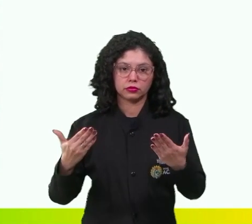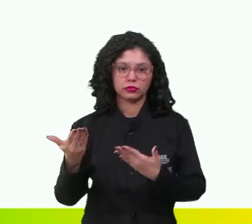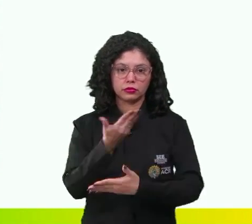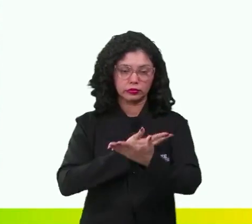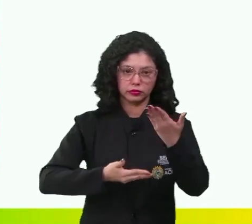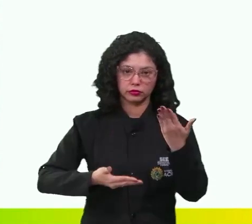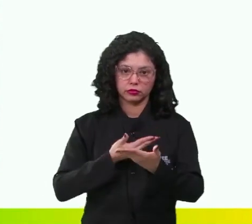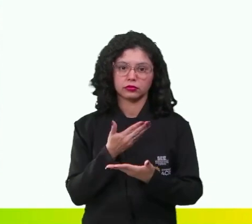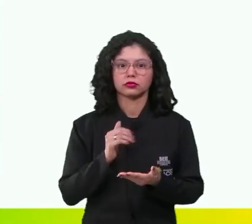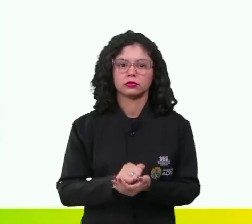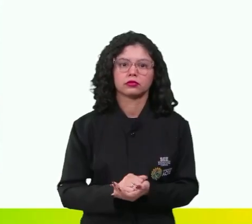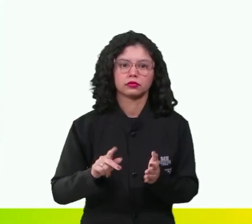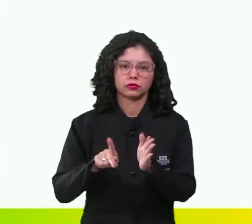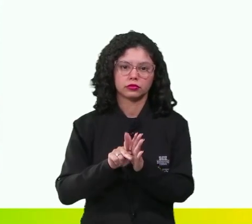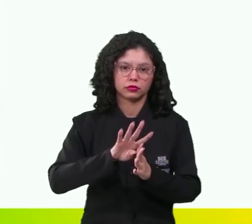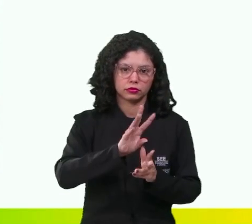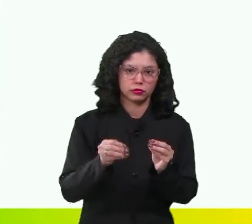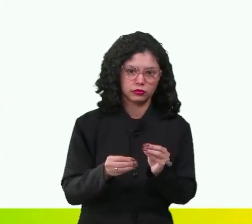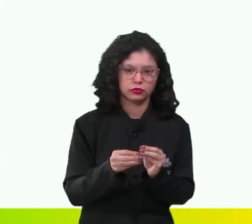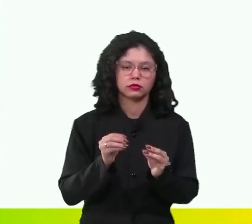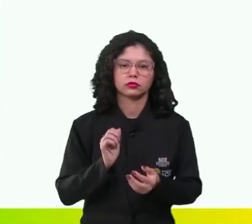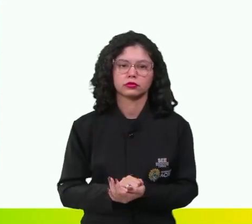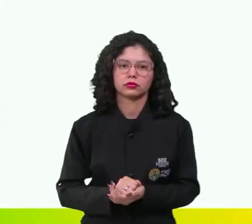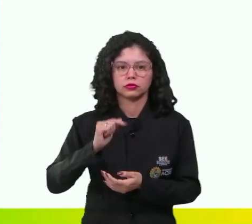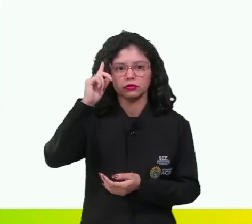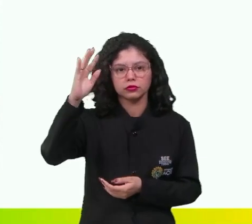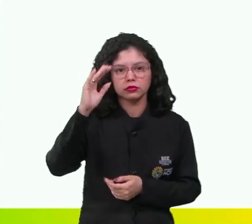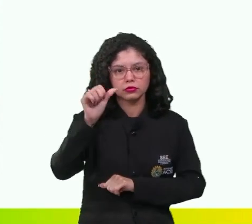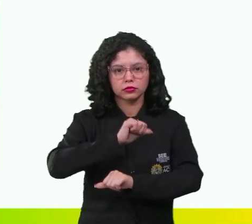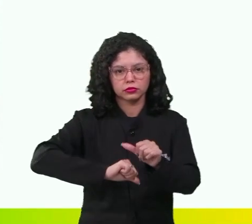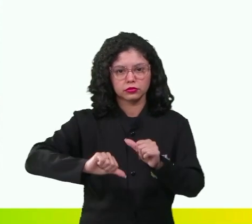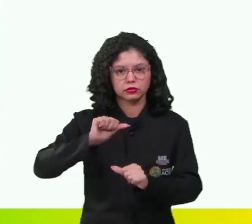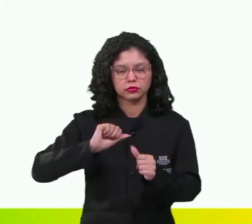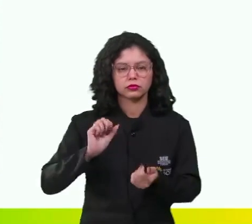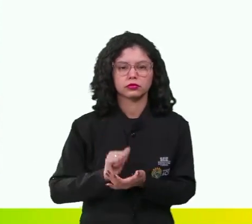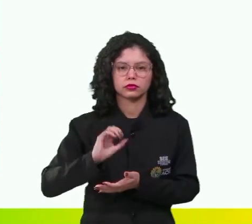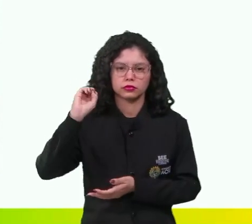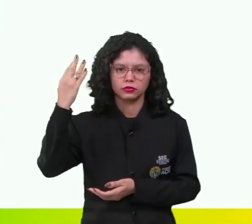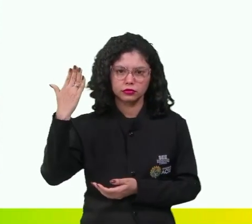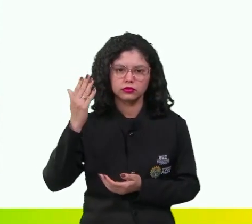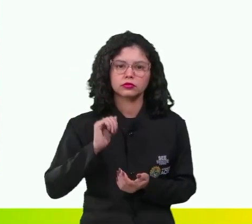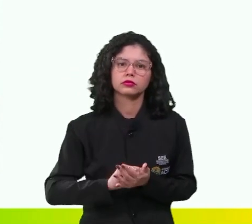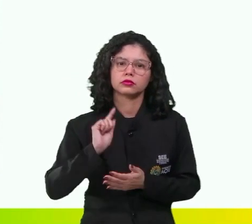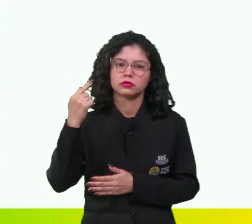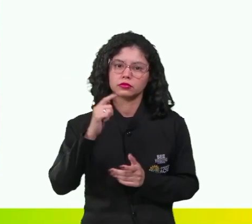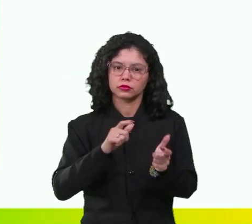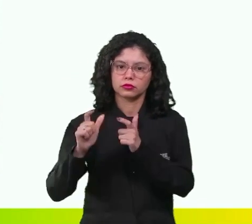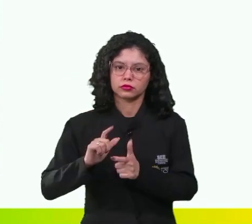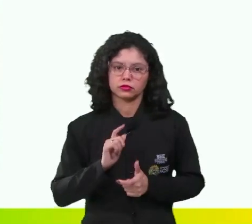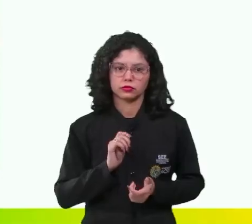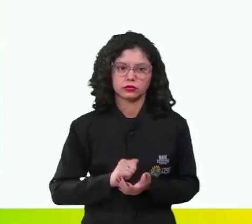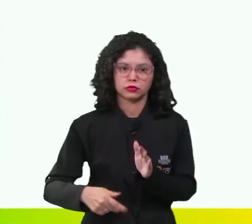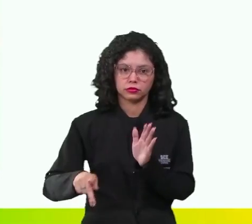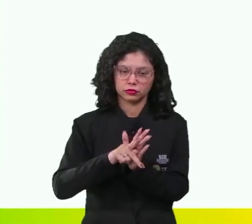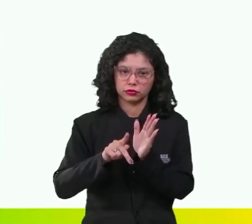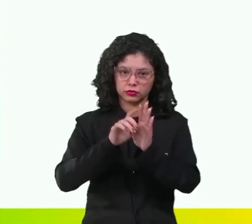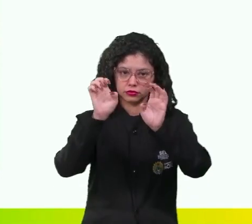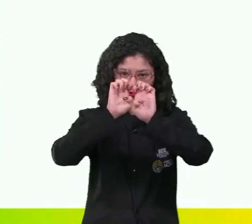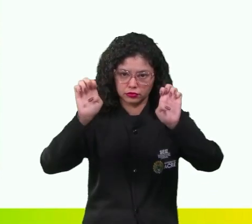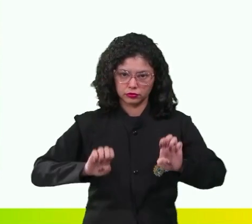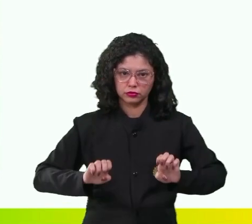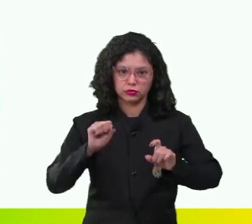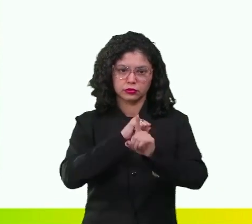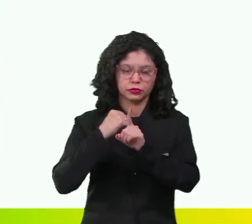Essa interação é dinâmica e complexa, refletindo as transformações que ocorrem no espaço geográfico e